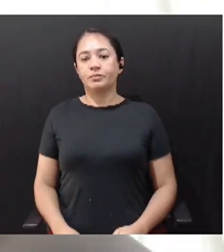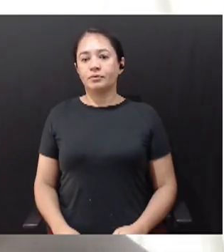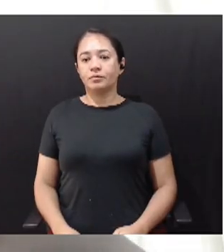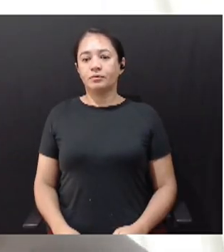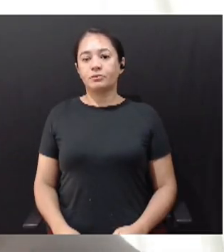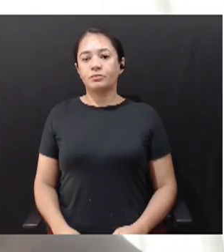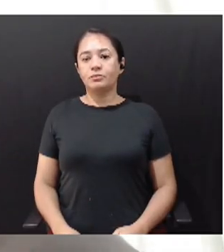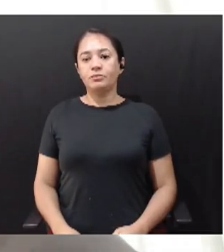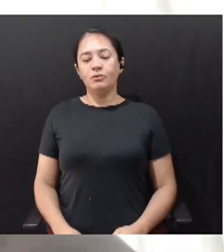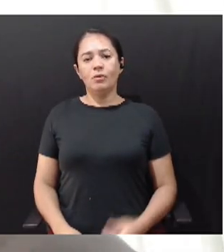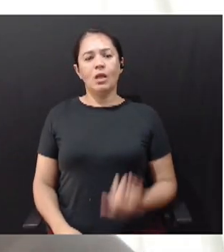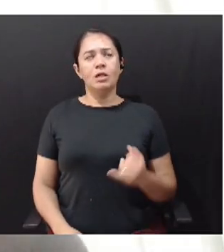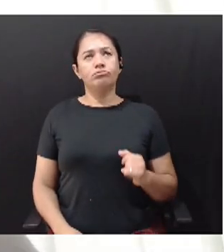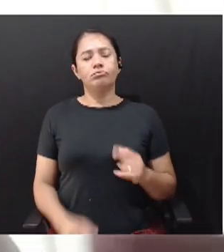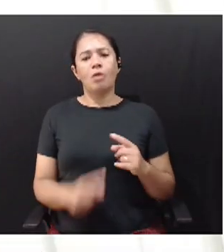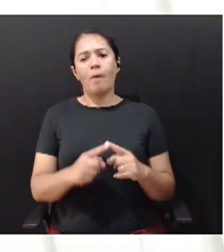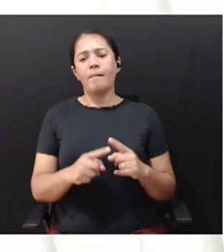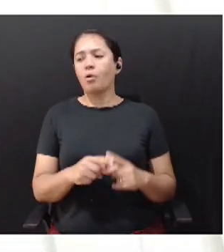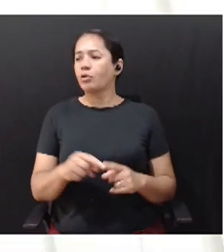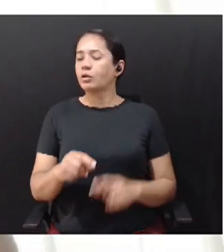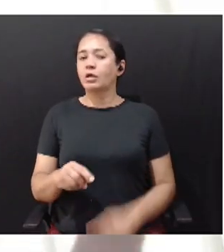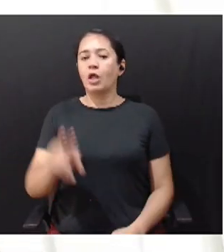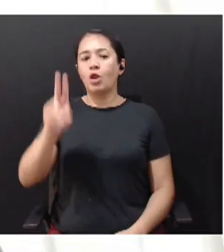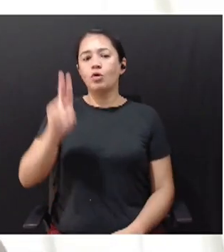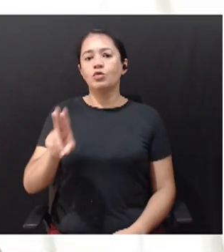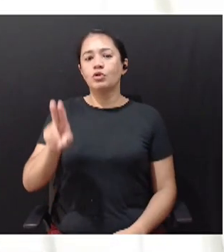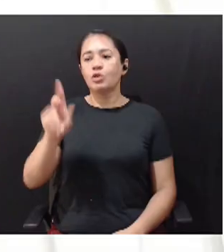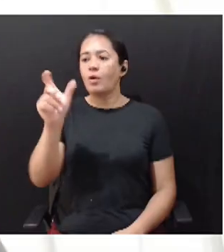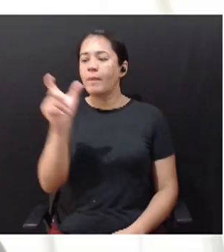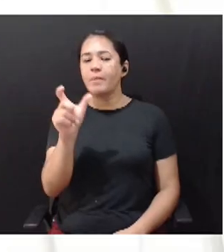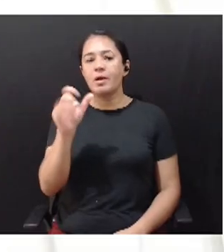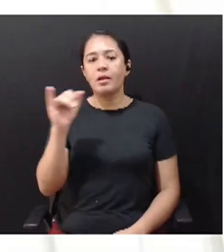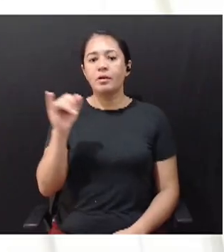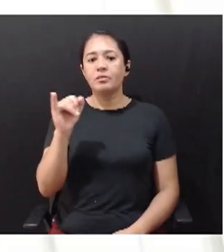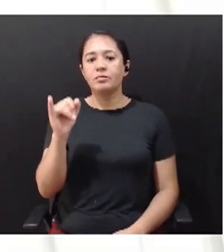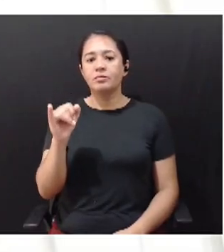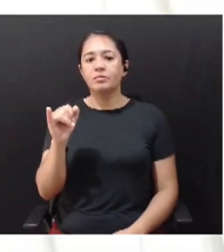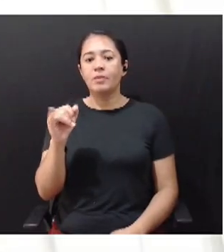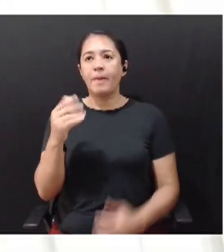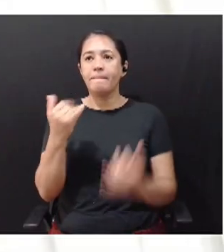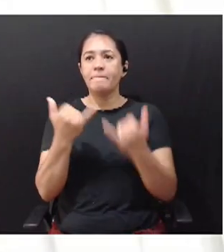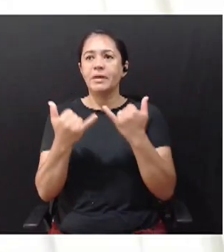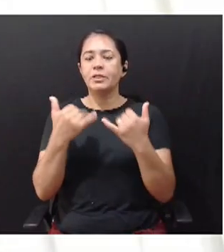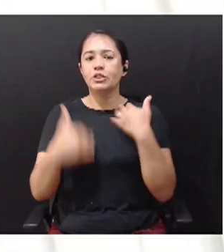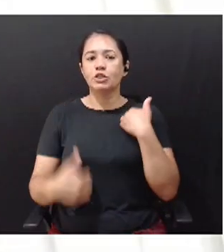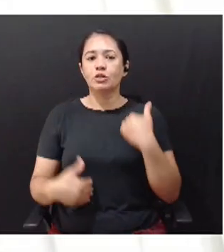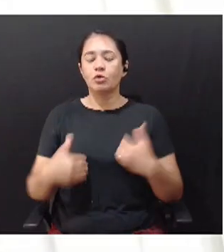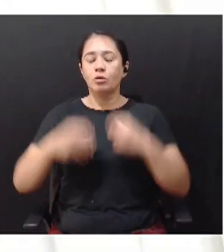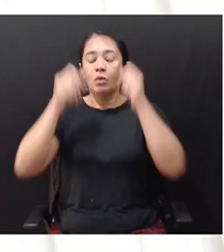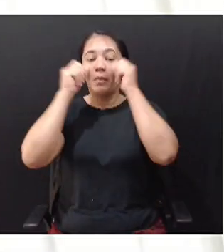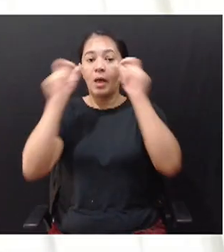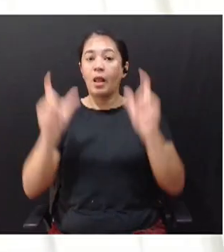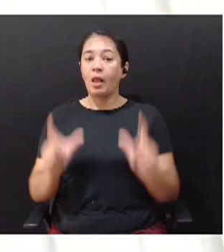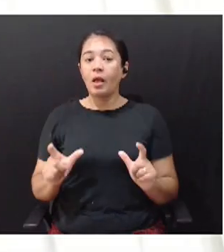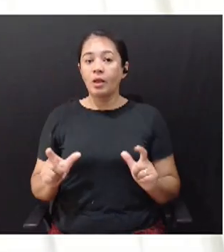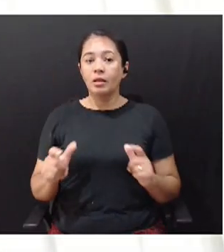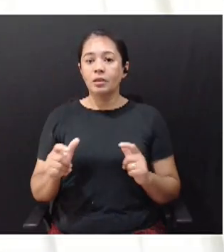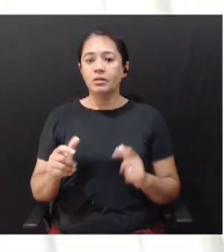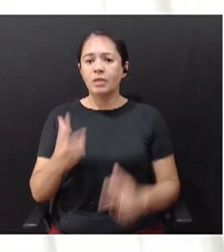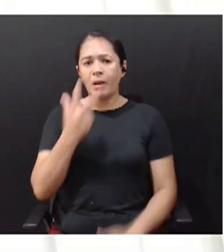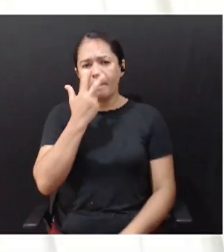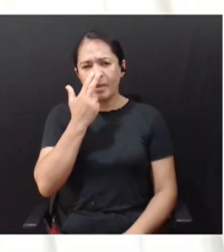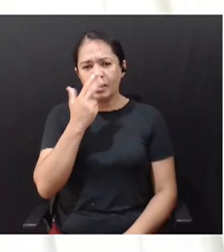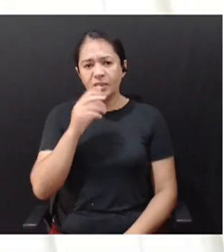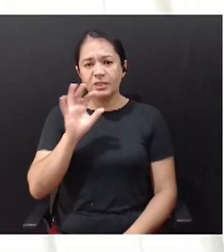ele usou uma palavra aí muito importante. É como se o corpo estivesse em alerta. Isso que eu chamo de